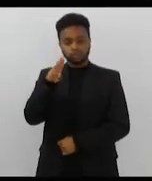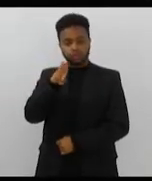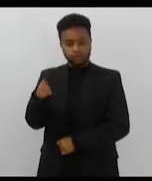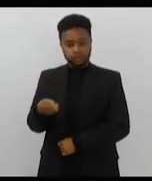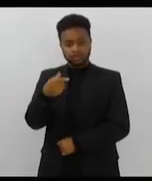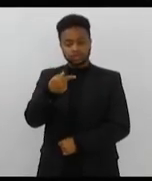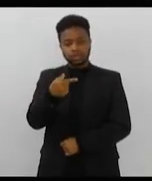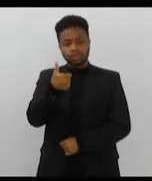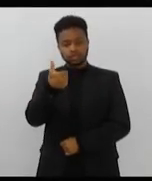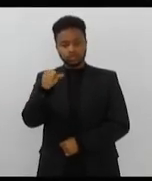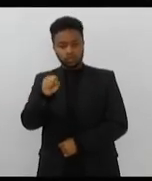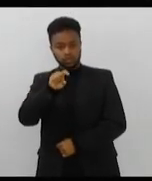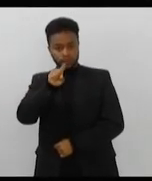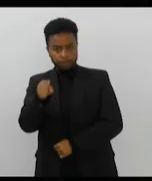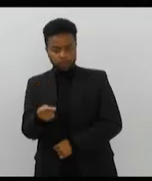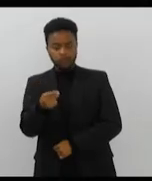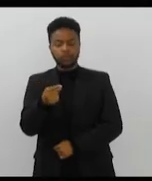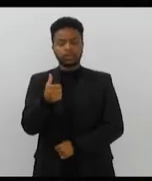R$